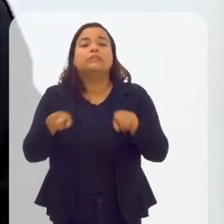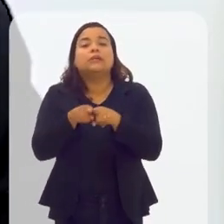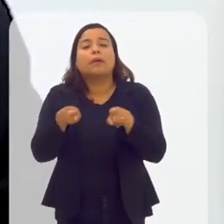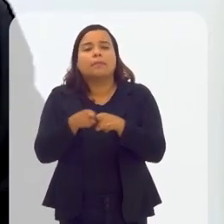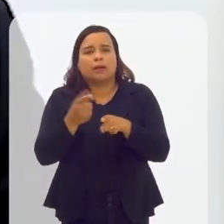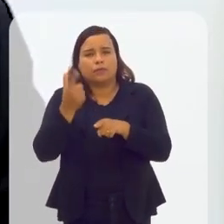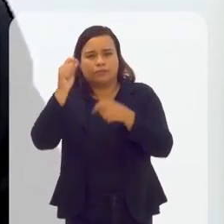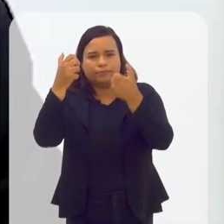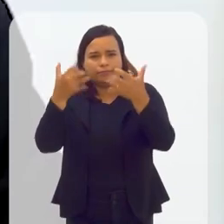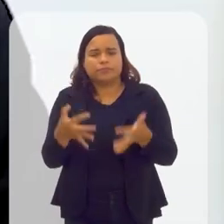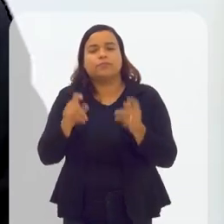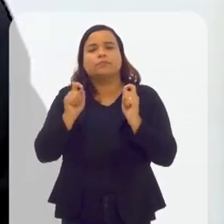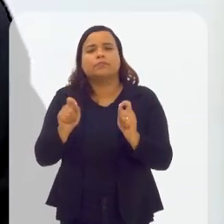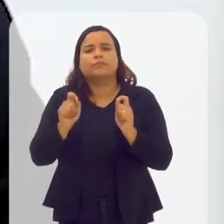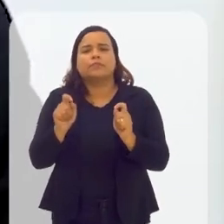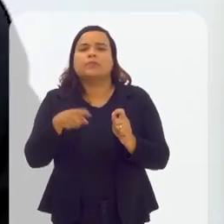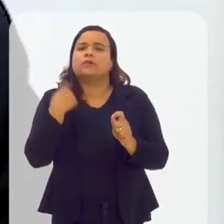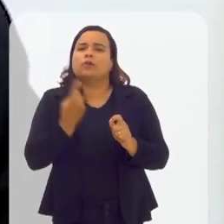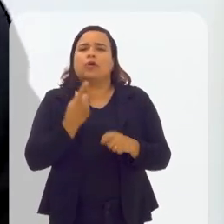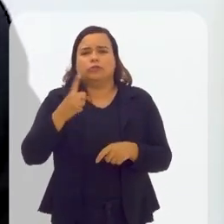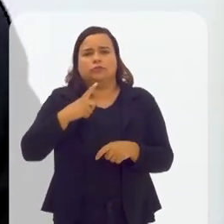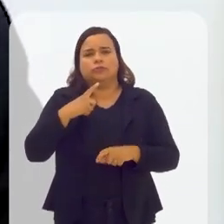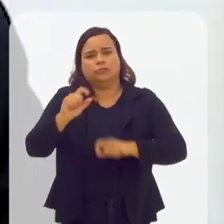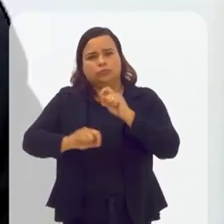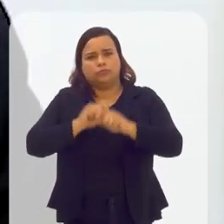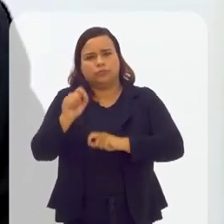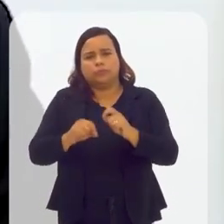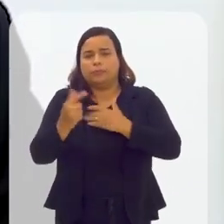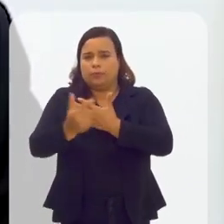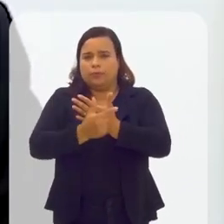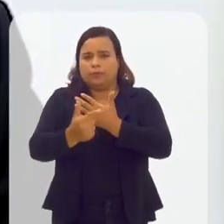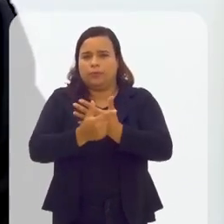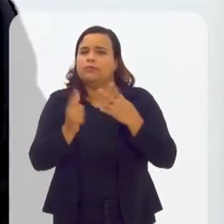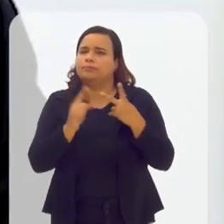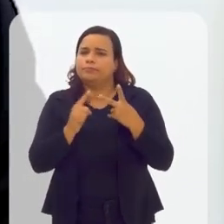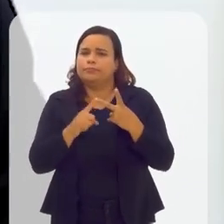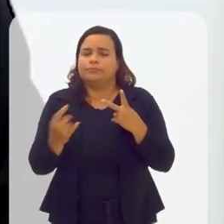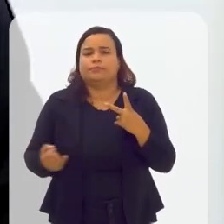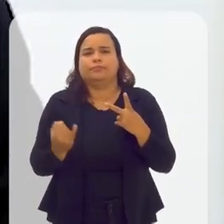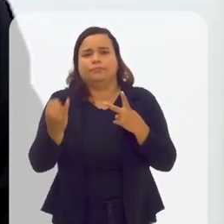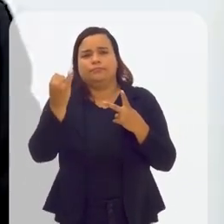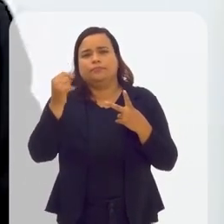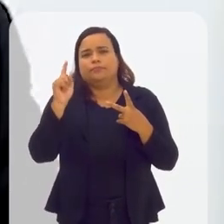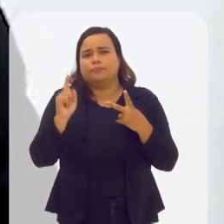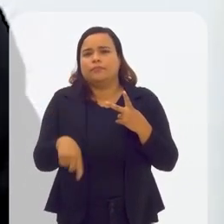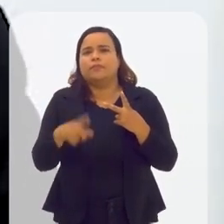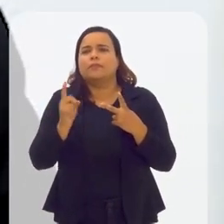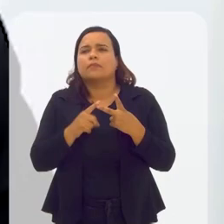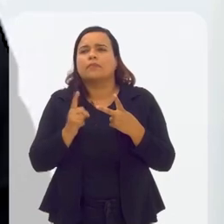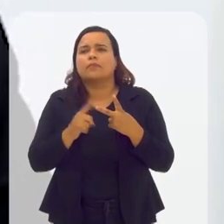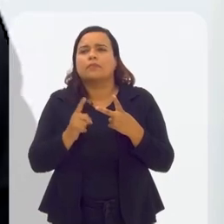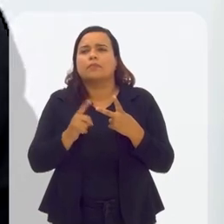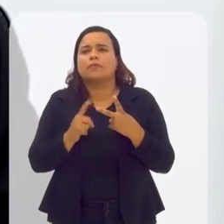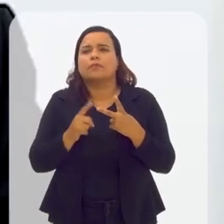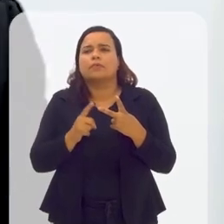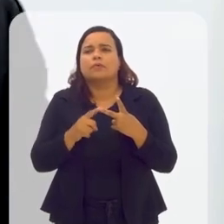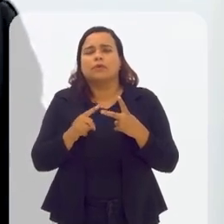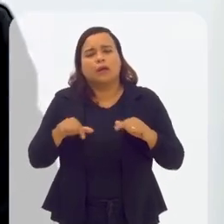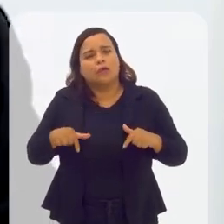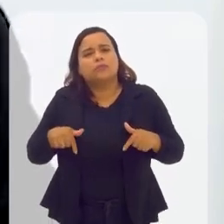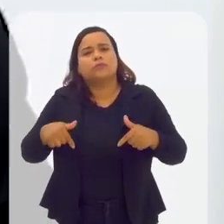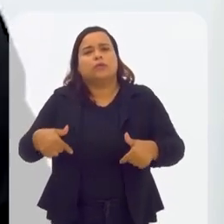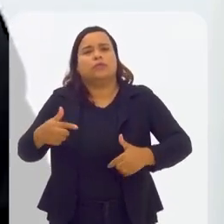Por outro lado, nós temos um segundo papel aqui, que é um papel de agentes